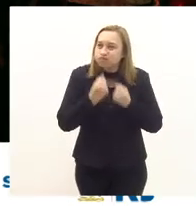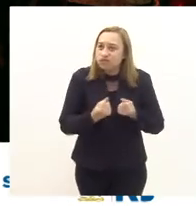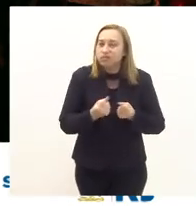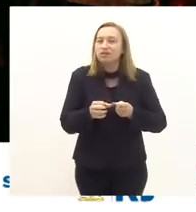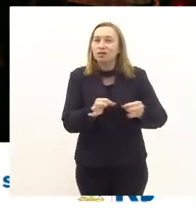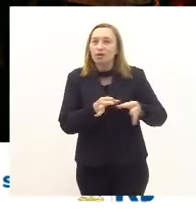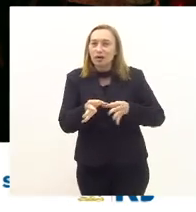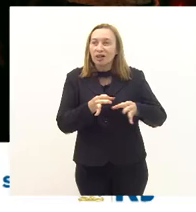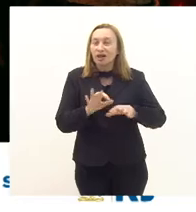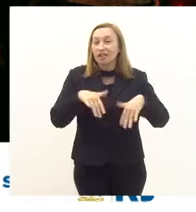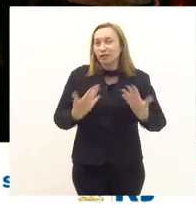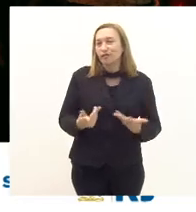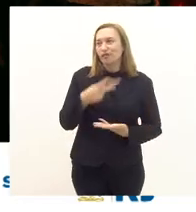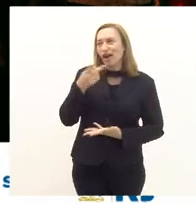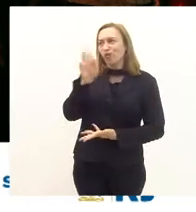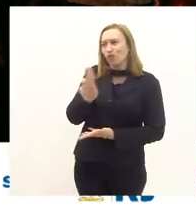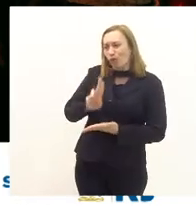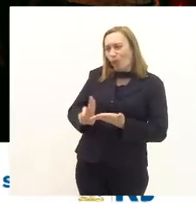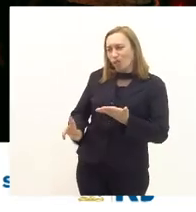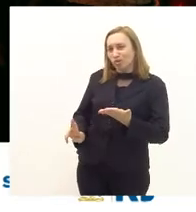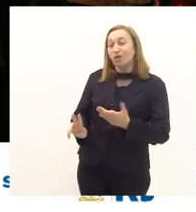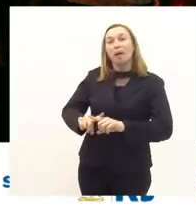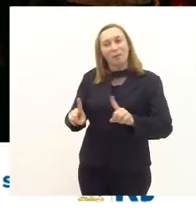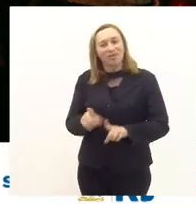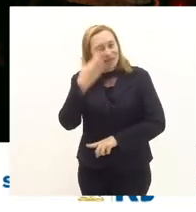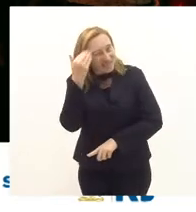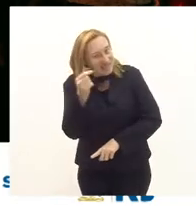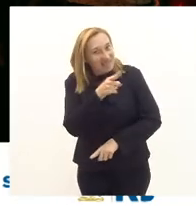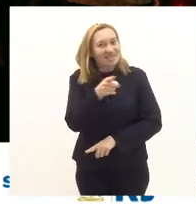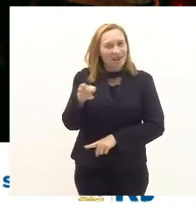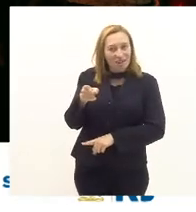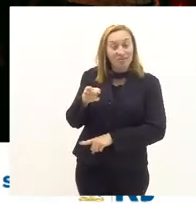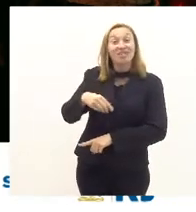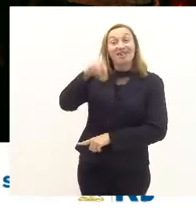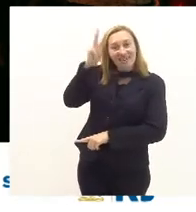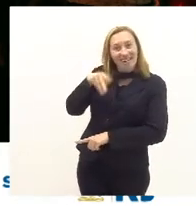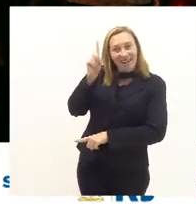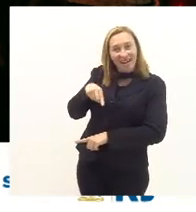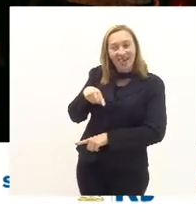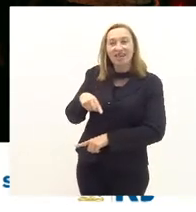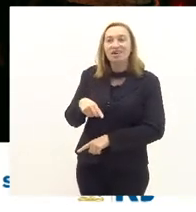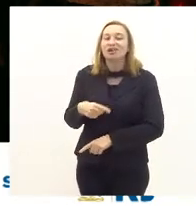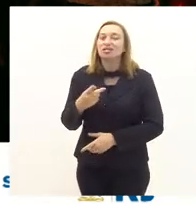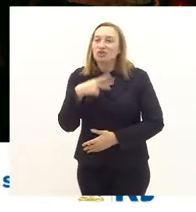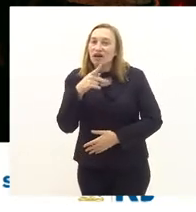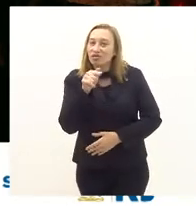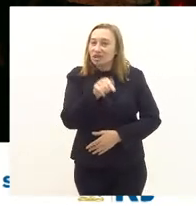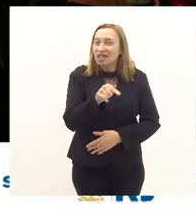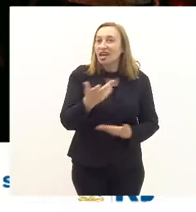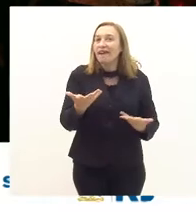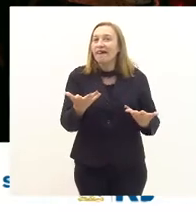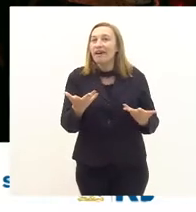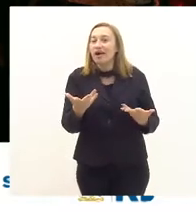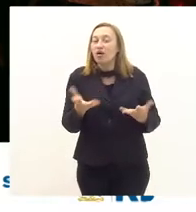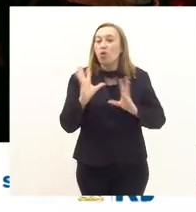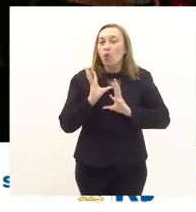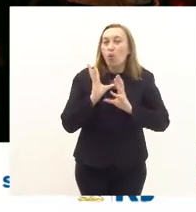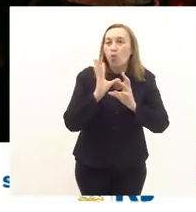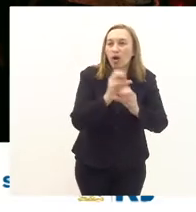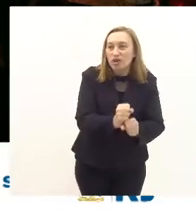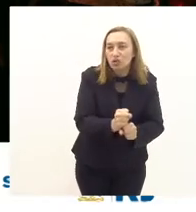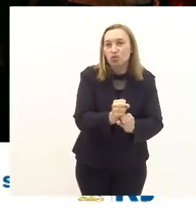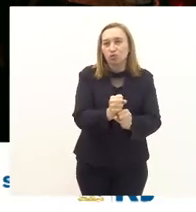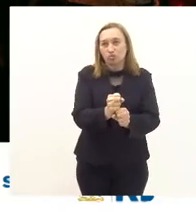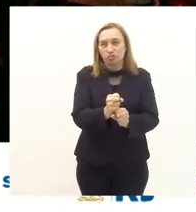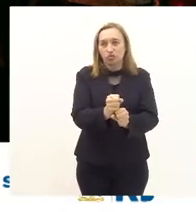programa. Então, não vou falar o nome de todos, mas vocês sabem quem são, e o que a gente traz aqui é apenas um resumo, né,